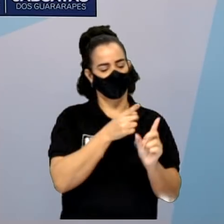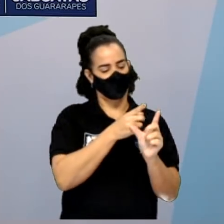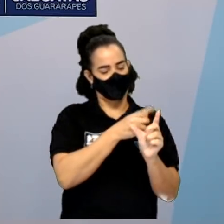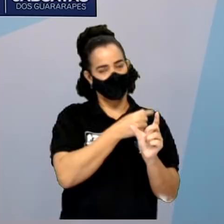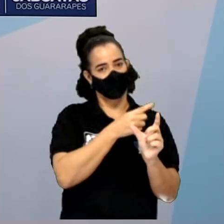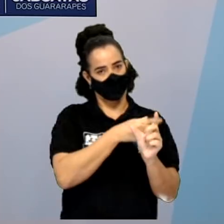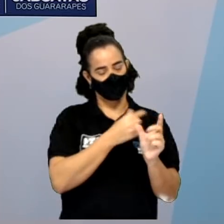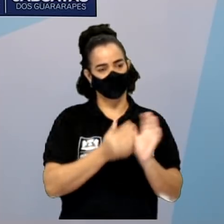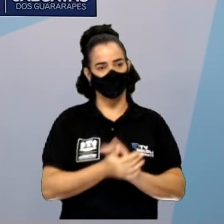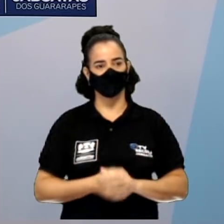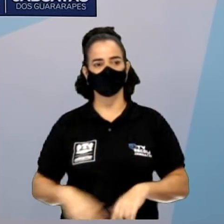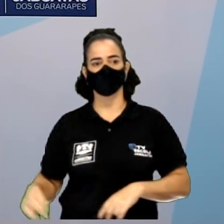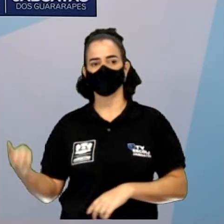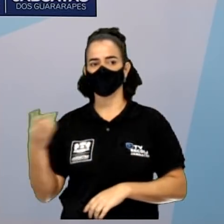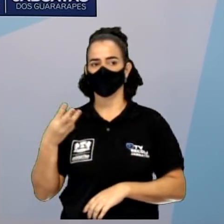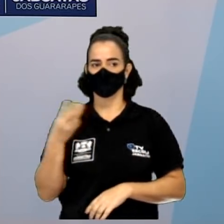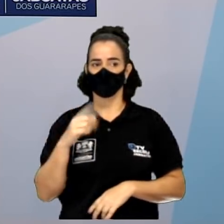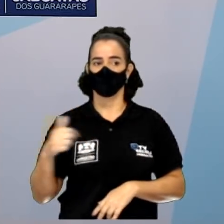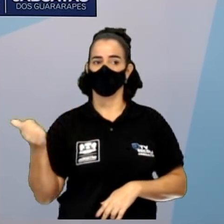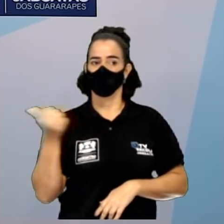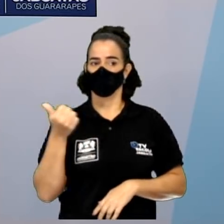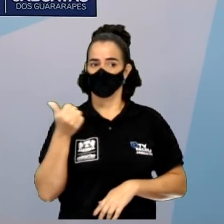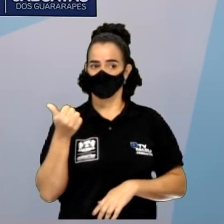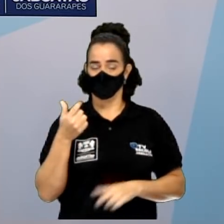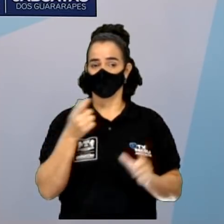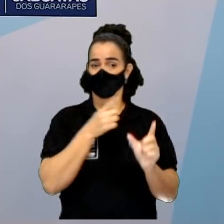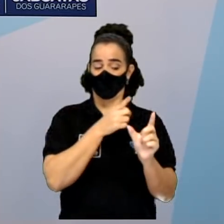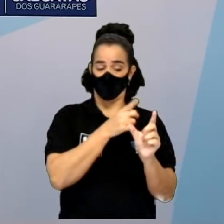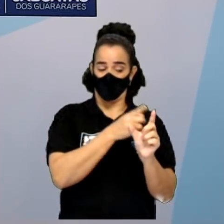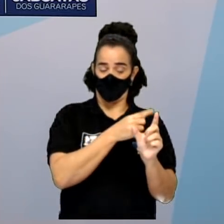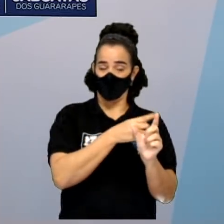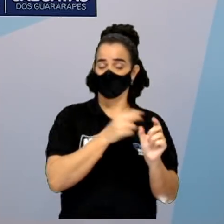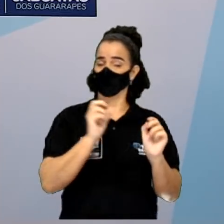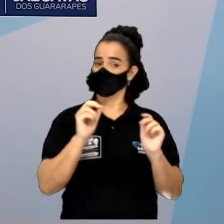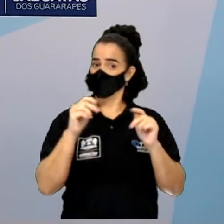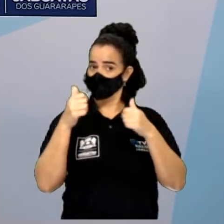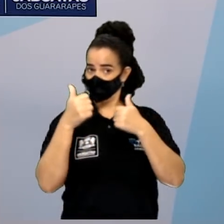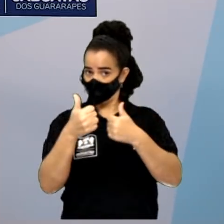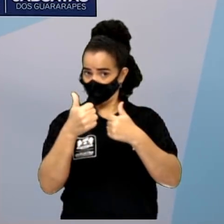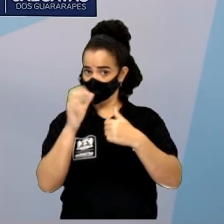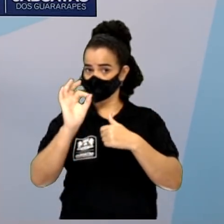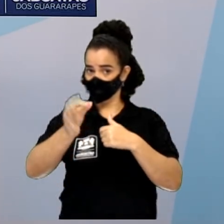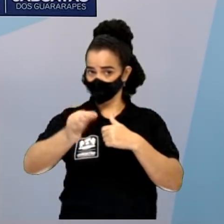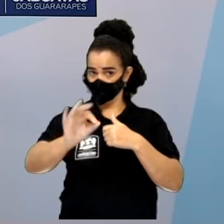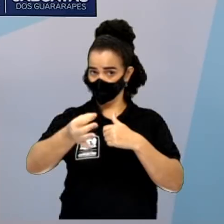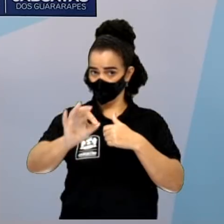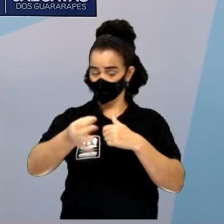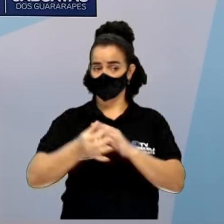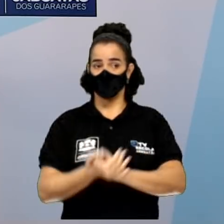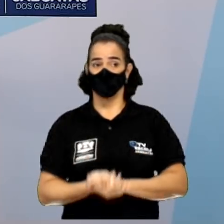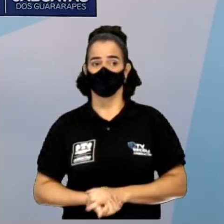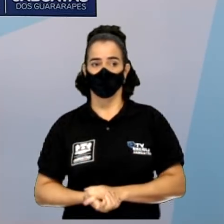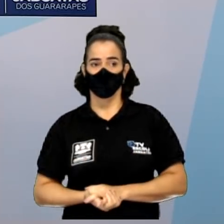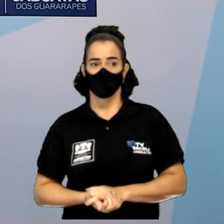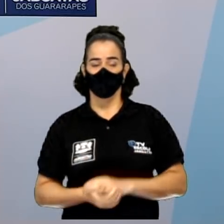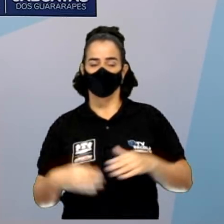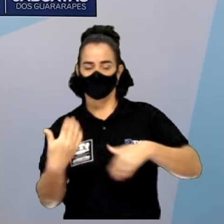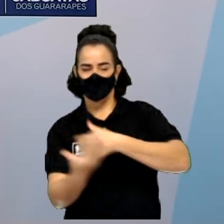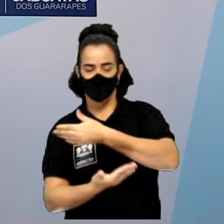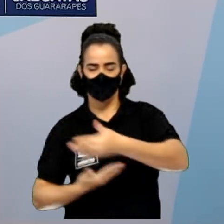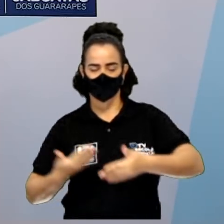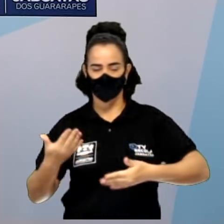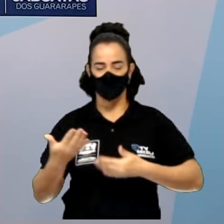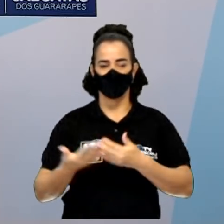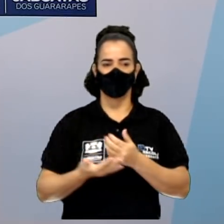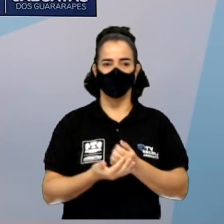item 3. A primeira ocorrência é um artigo. Ok, perfeito. Veja que ele aqui relaciona-se com o substantivo e tem